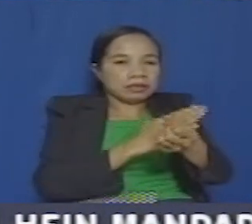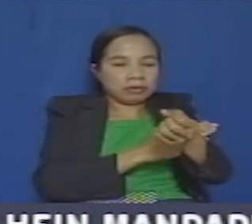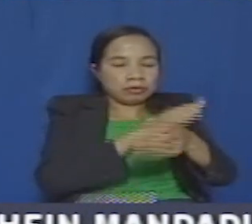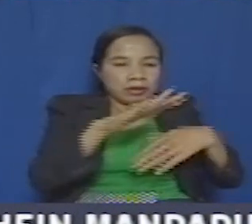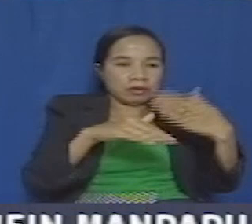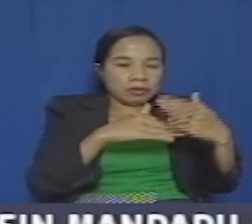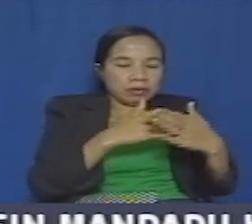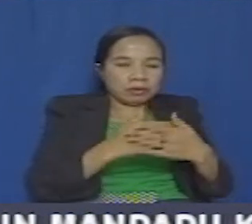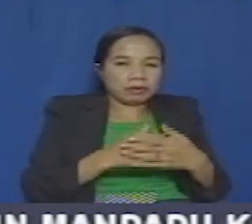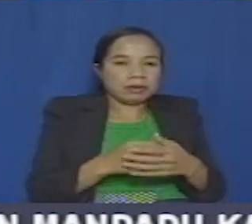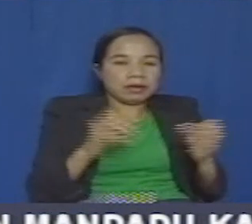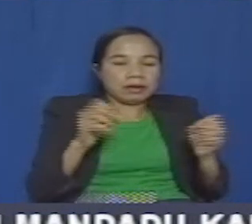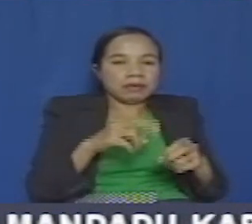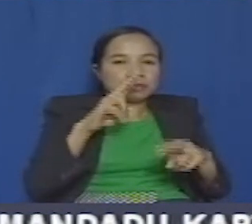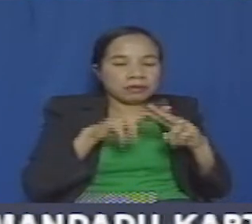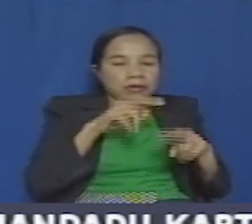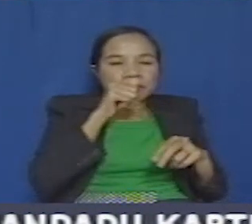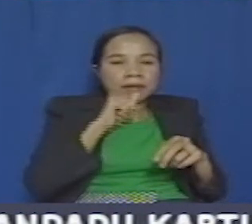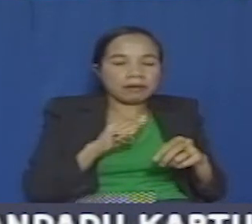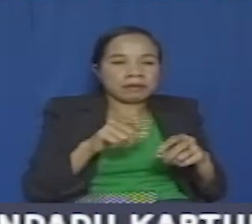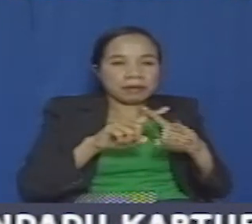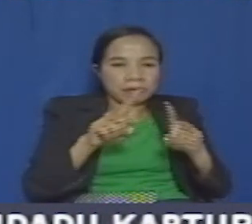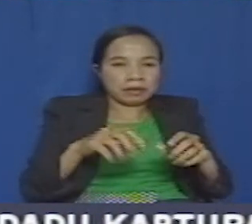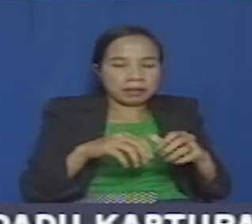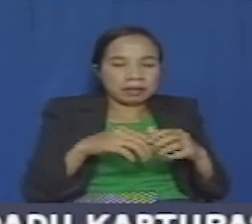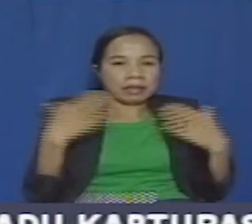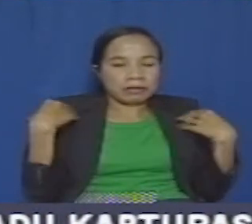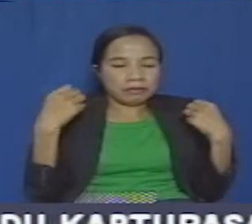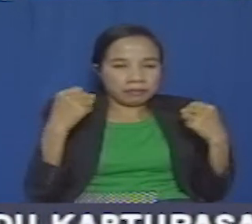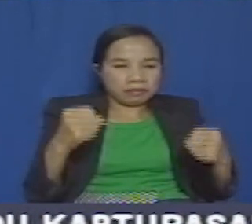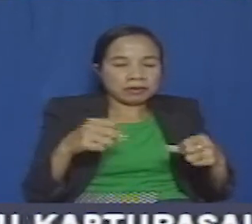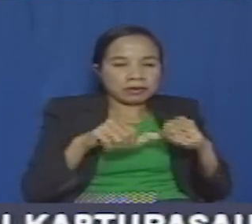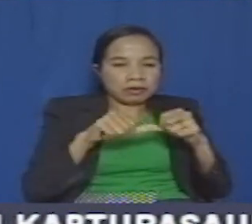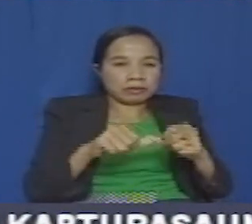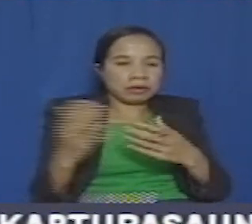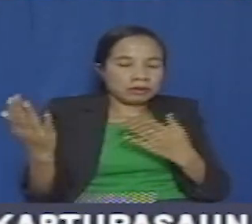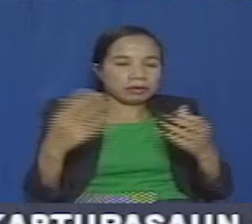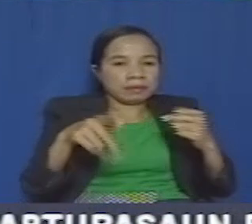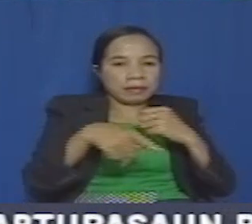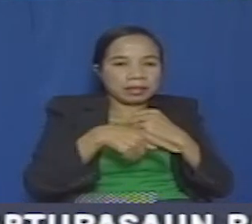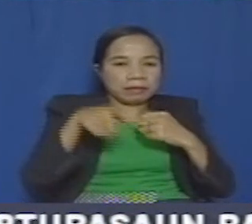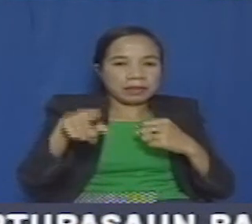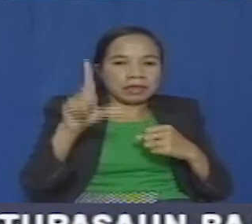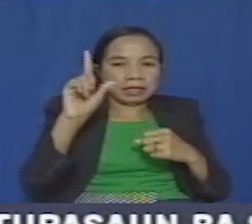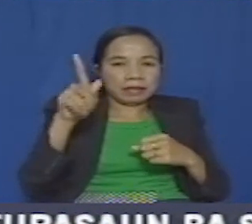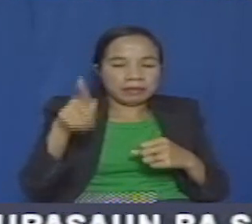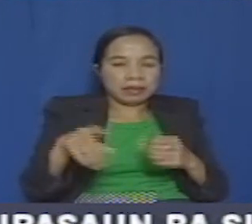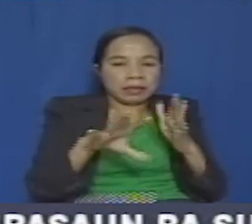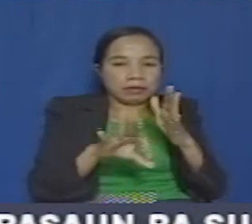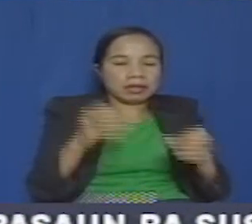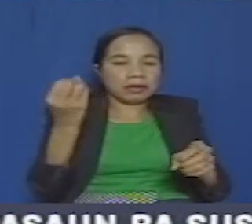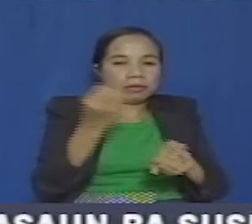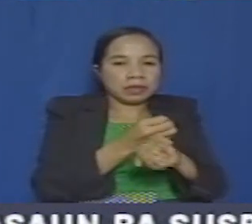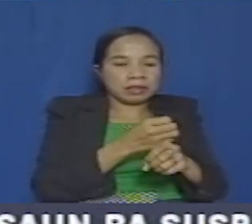estrutura, toma que a estrutura tonou, mas reforça-se, fortifica-se, a tua lua para o Partido Libertação Popular, a tua reta, a minha